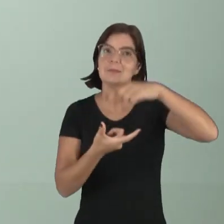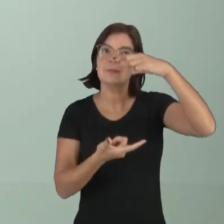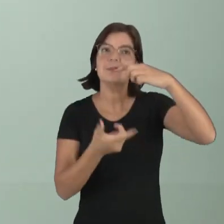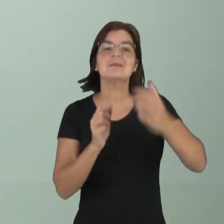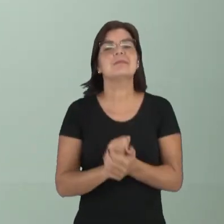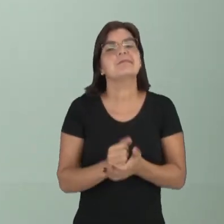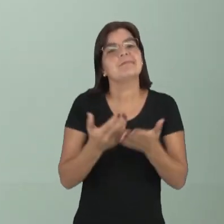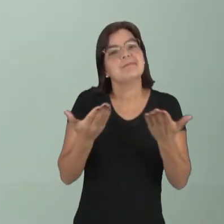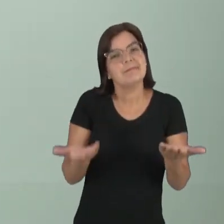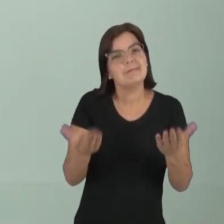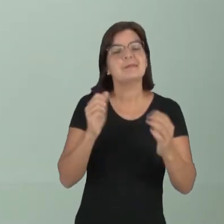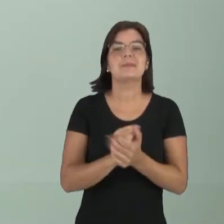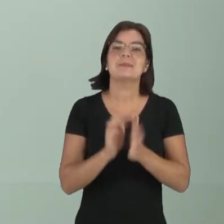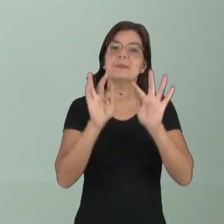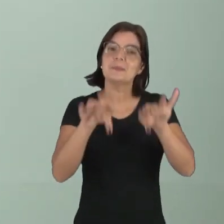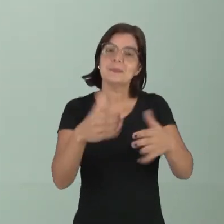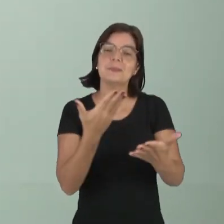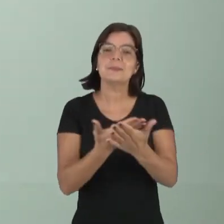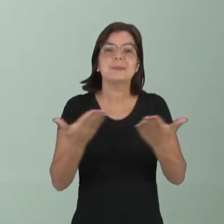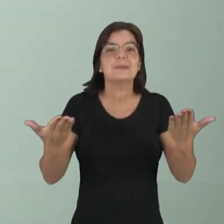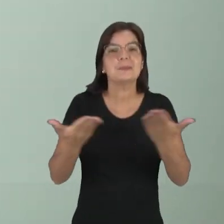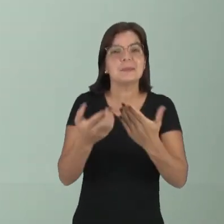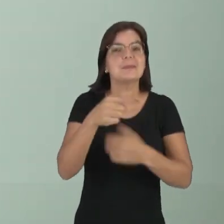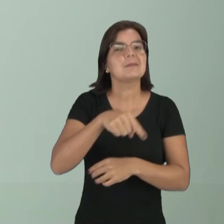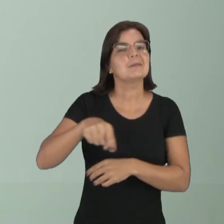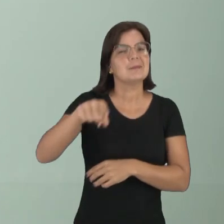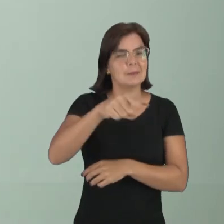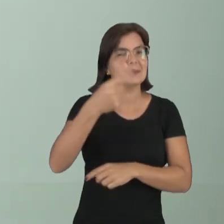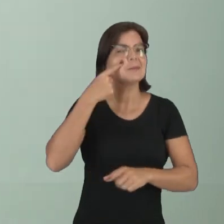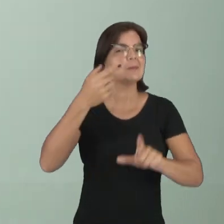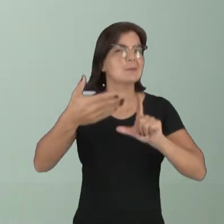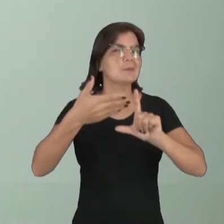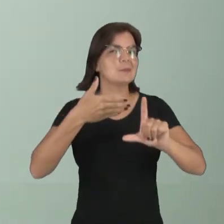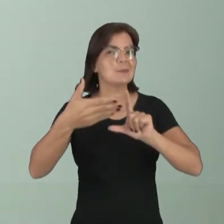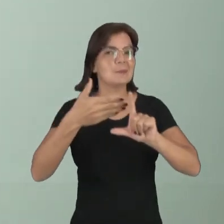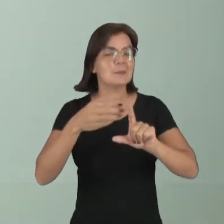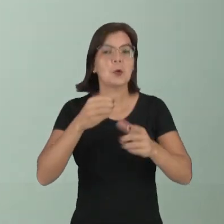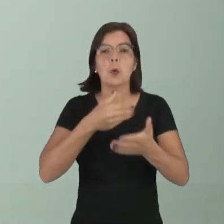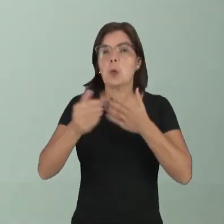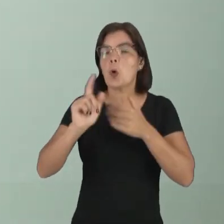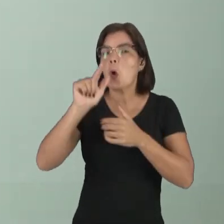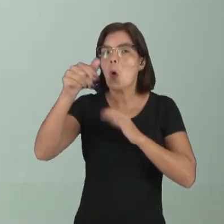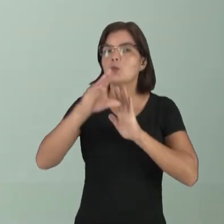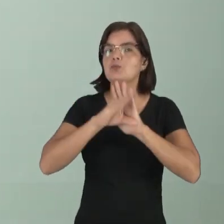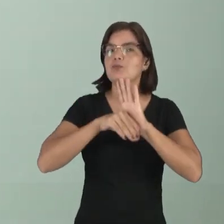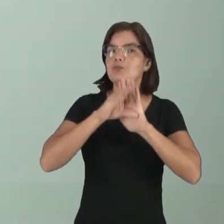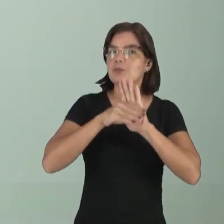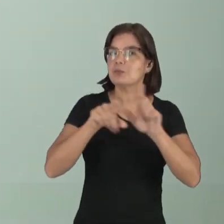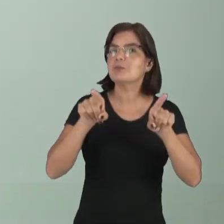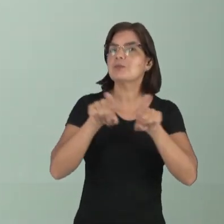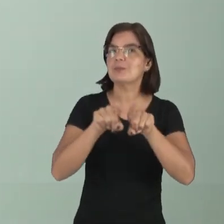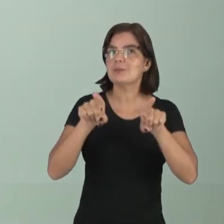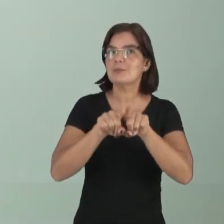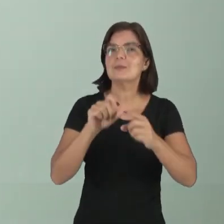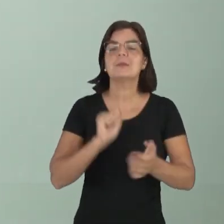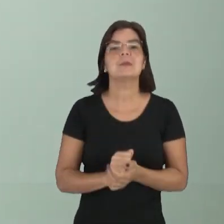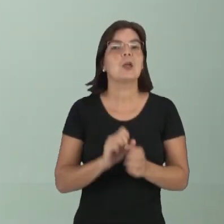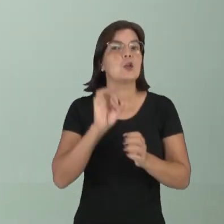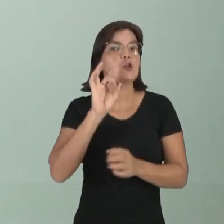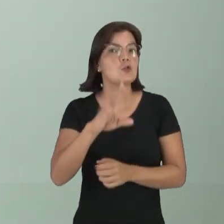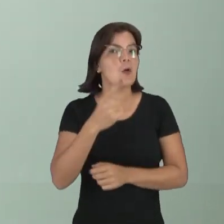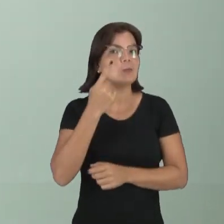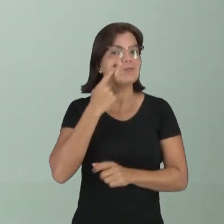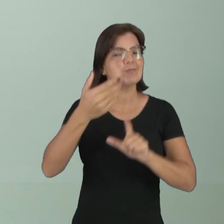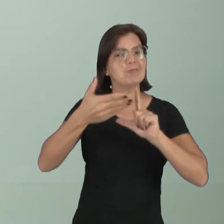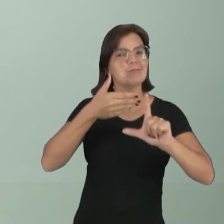bem, com isso nós encerramos nossa aula de hoje. Se você quiser acessá-la ou qualquer outro componente curricular,